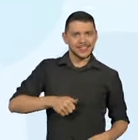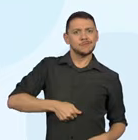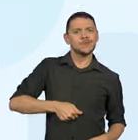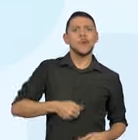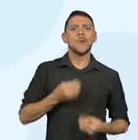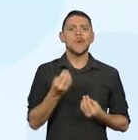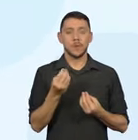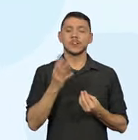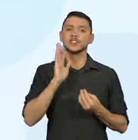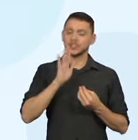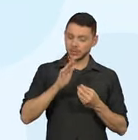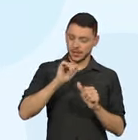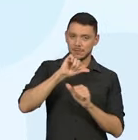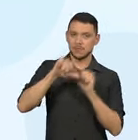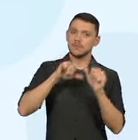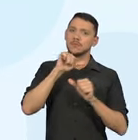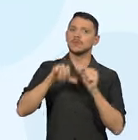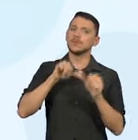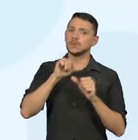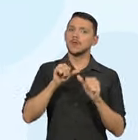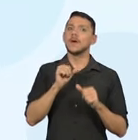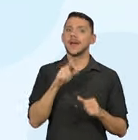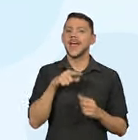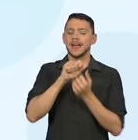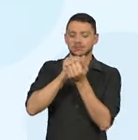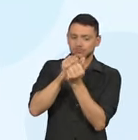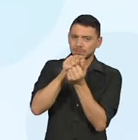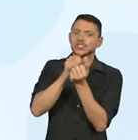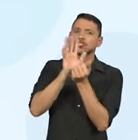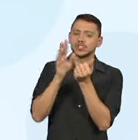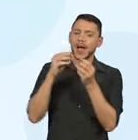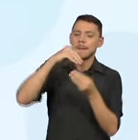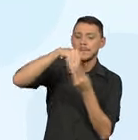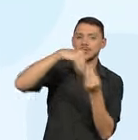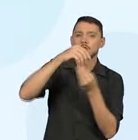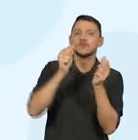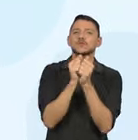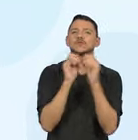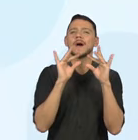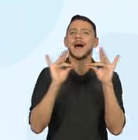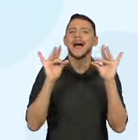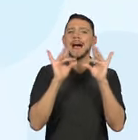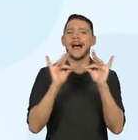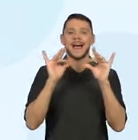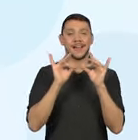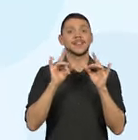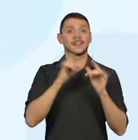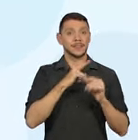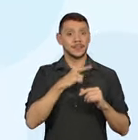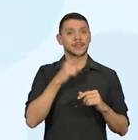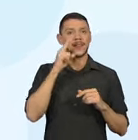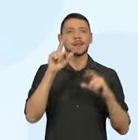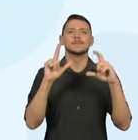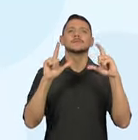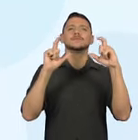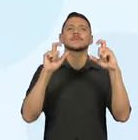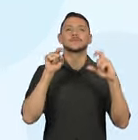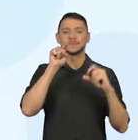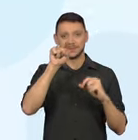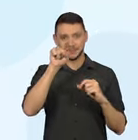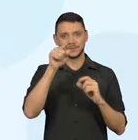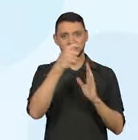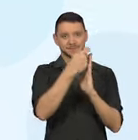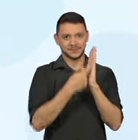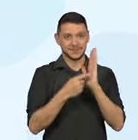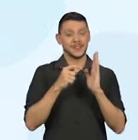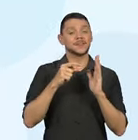já foi mastigado, já foi triturado e ensalivado. Bom, tira um print, por favor, que eu vou falar do texto. Depois o oráculo